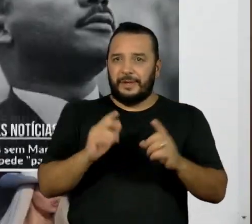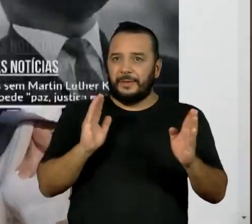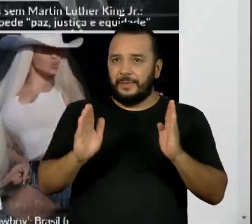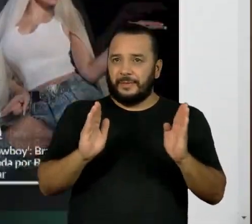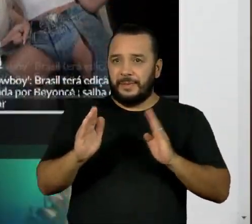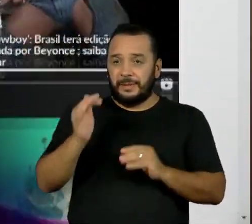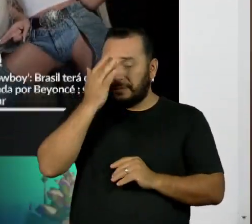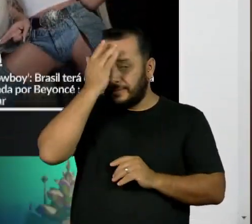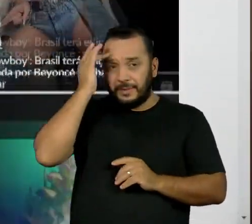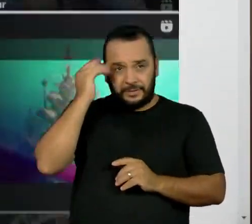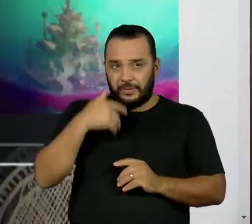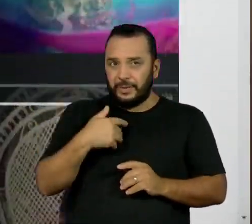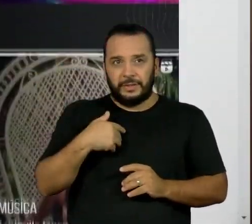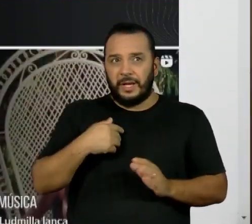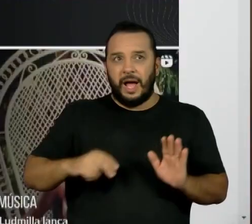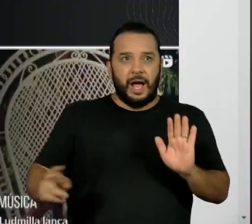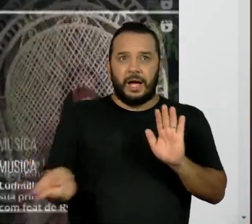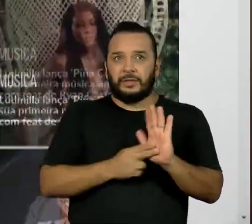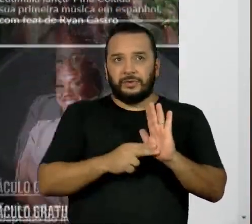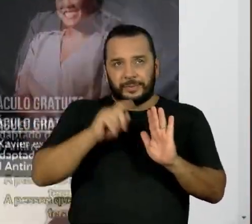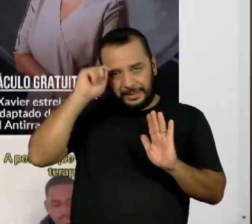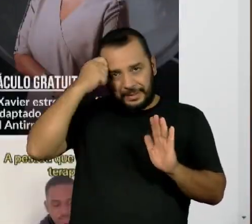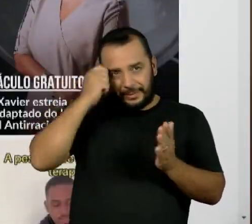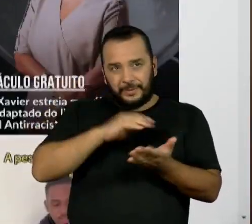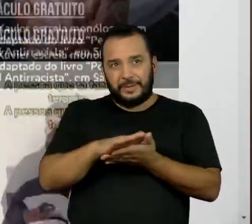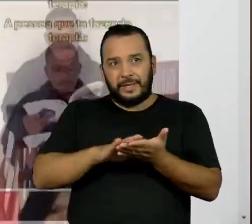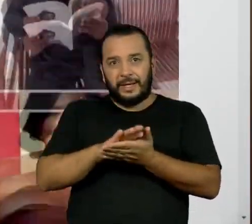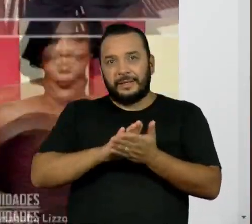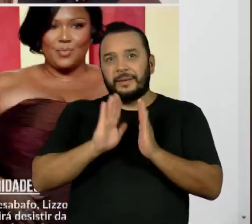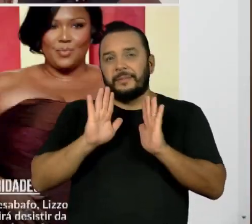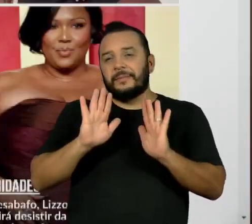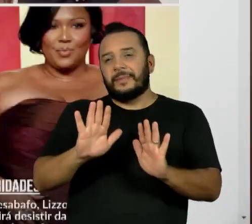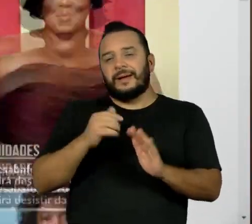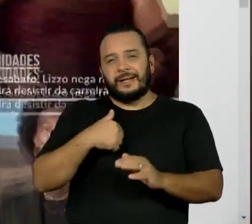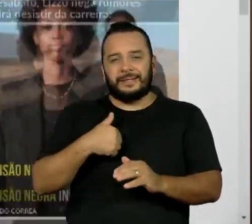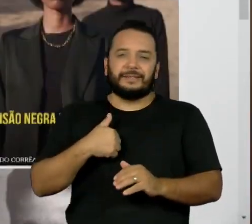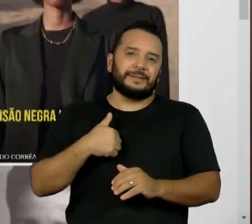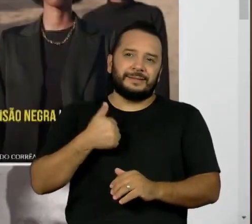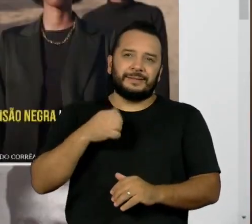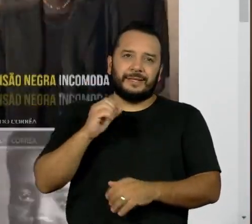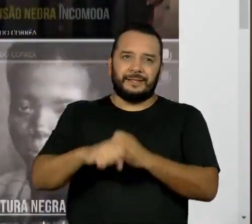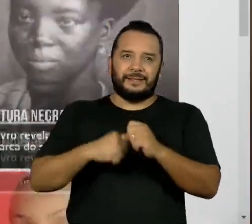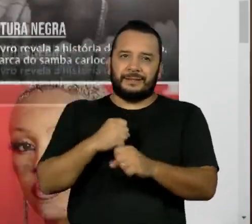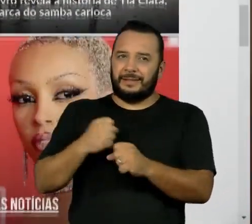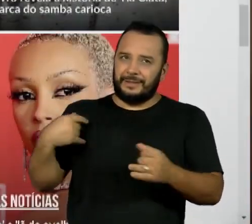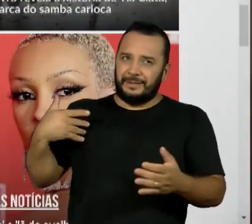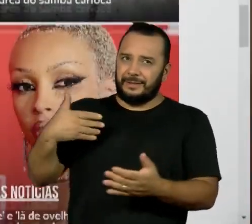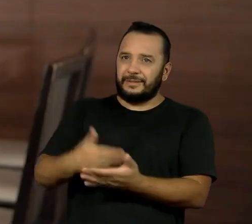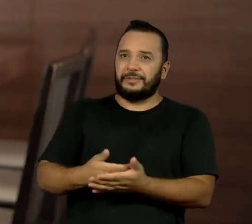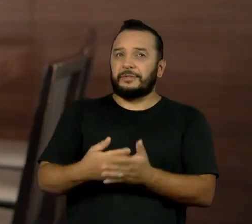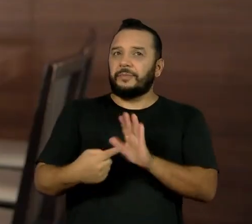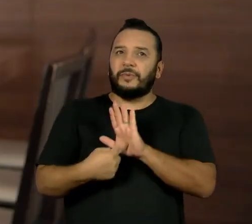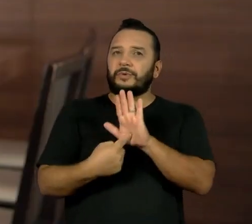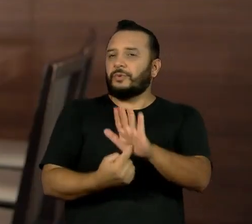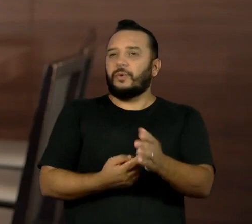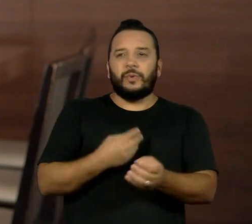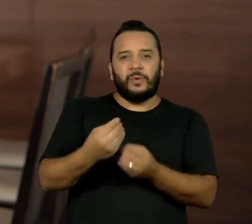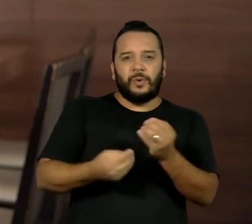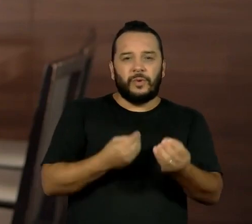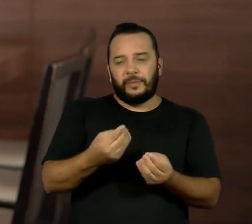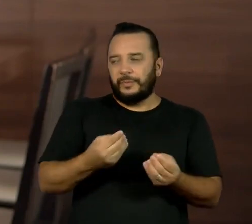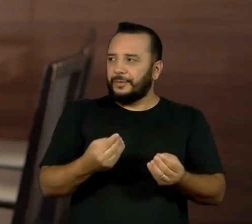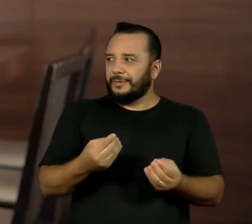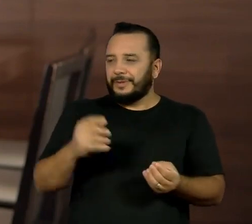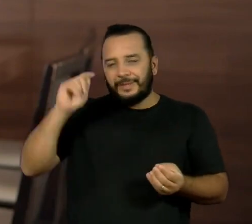não se reconheciam como negras como a gente tem hoje. Só que dessa última década a gente entendeu que havia outras formas de falar sobre negritude. Então a gente